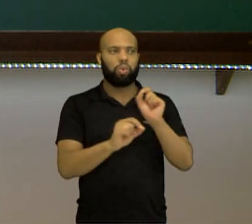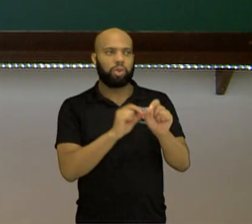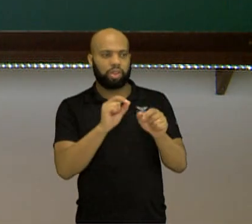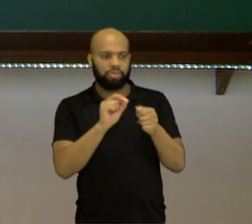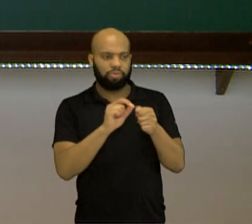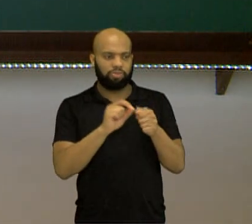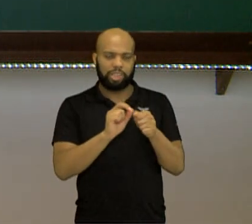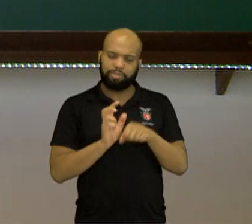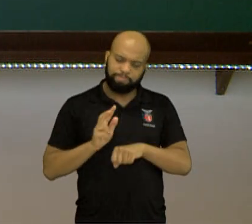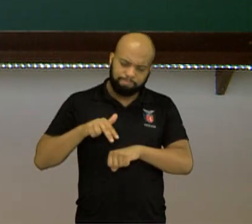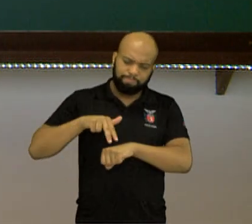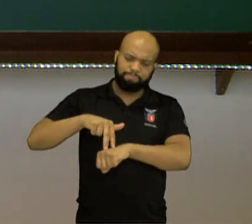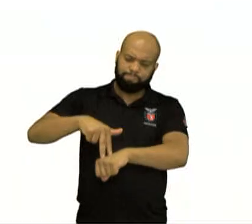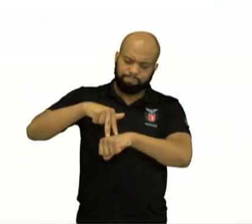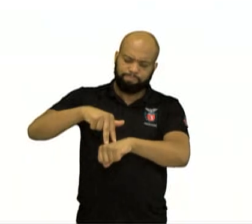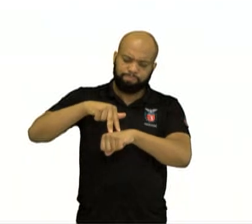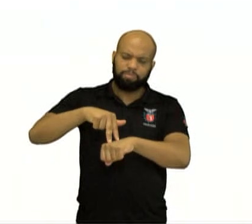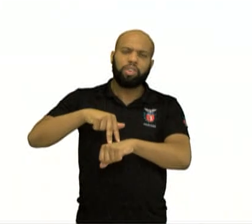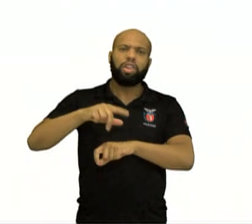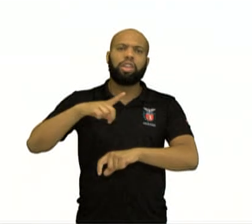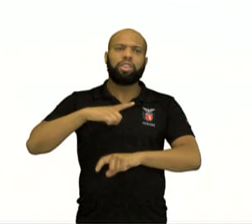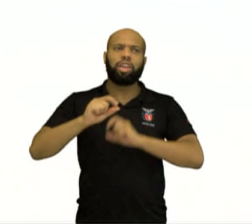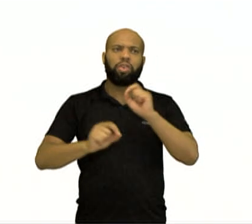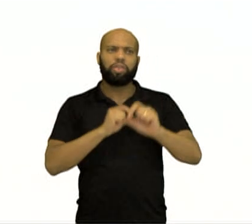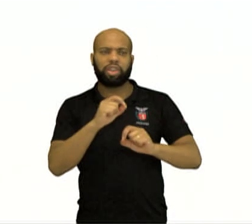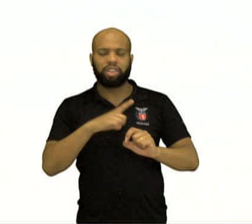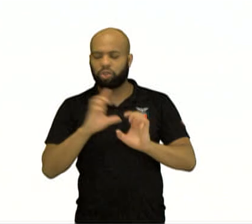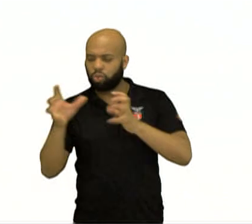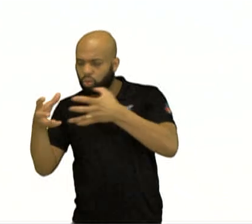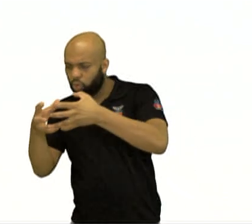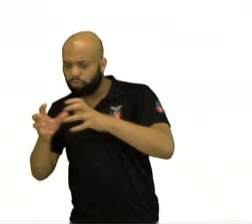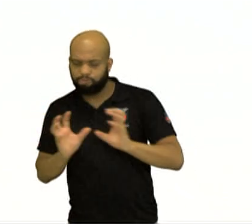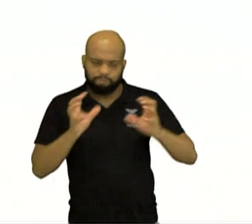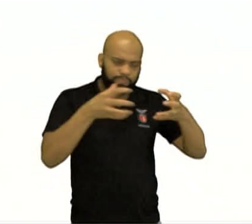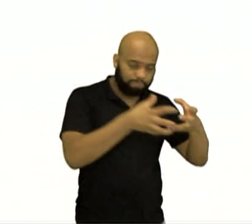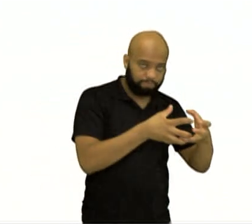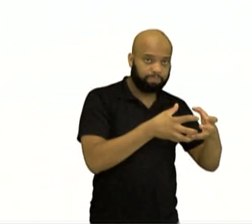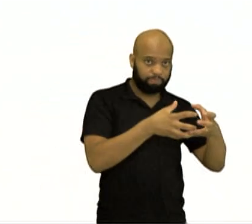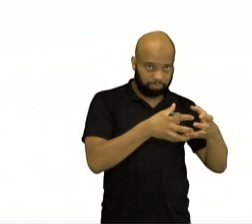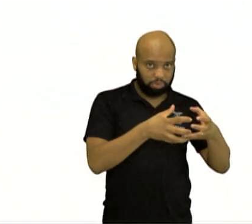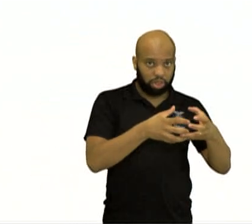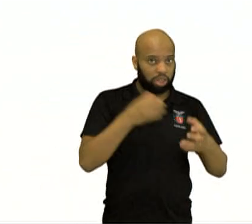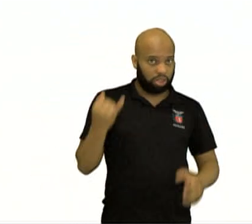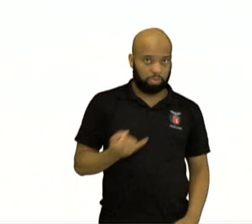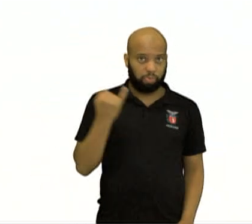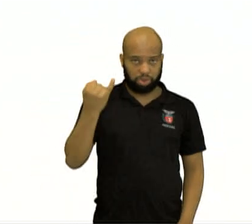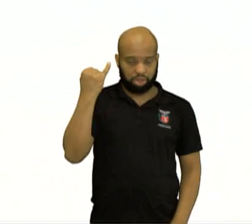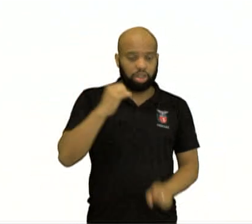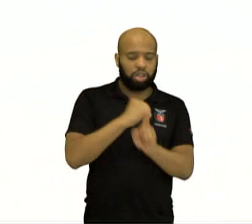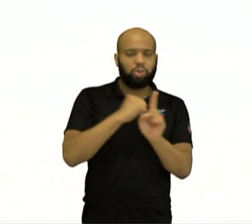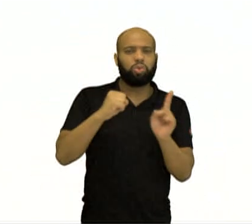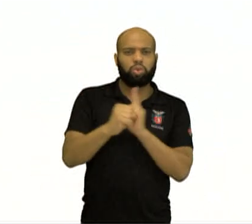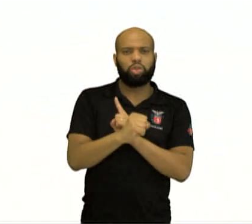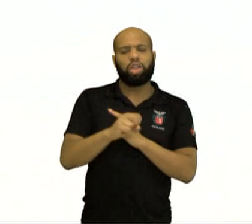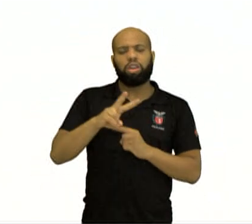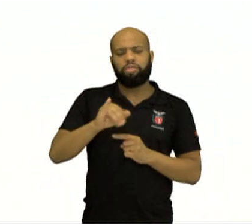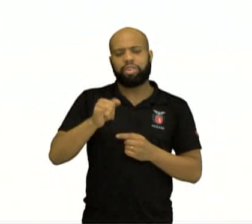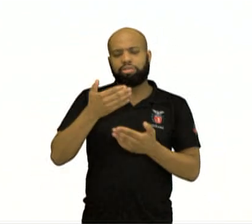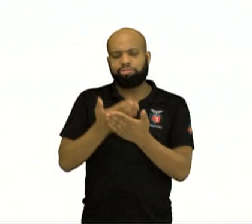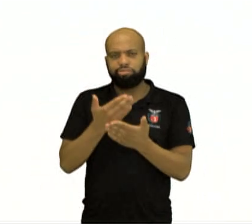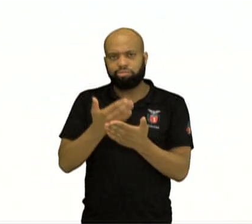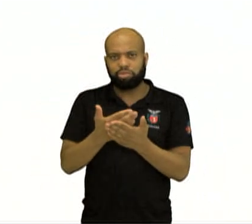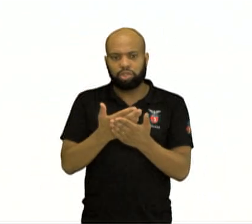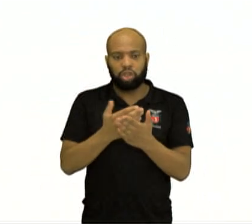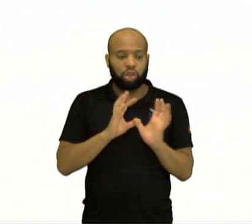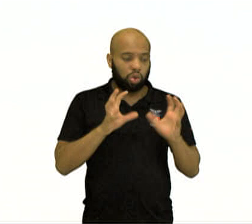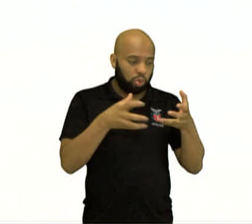e a consolidação, digamos assim, de duas grandes classes, que a sociologia vai discutir demais ao longo dos anos. A